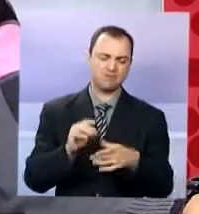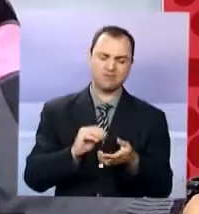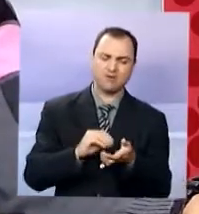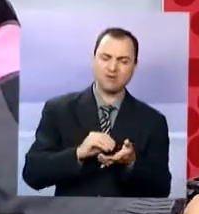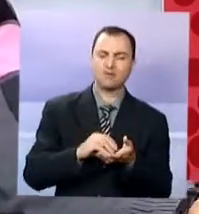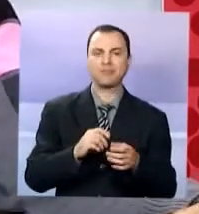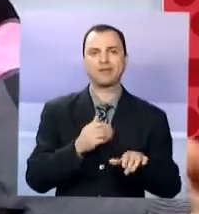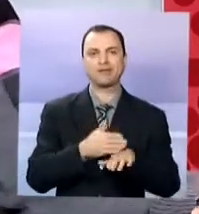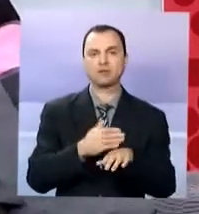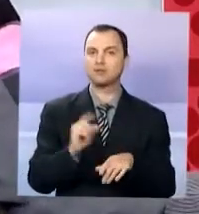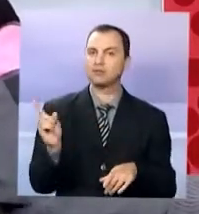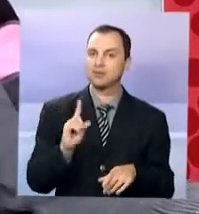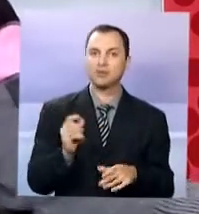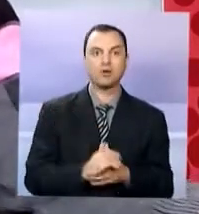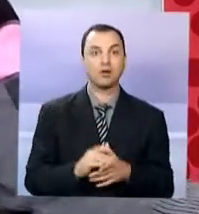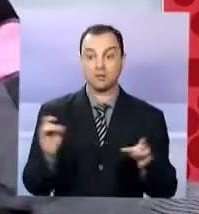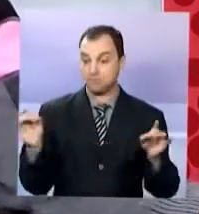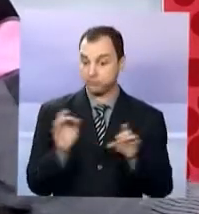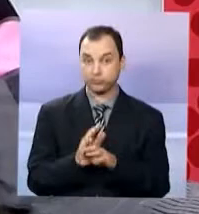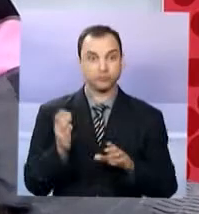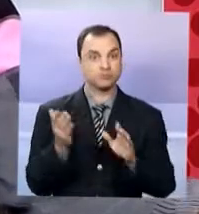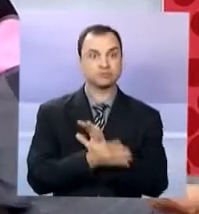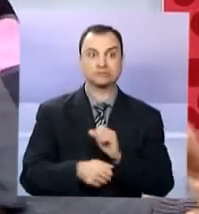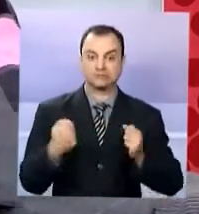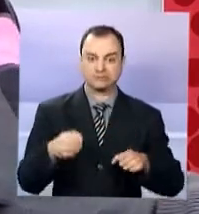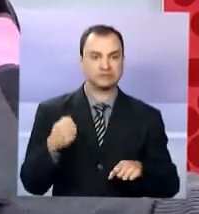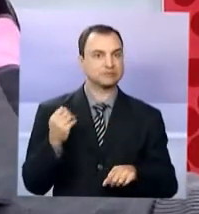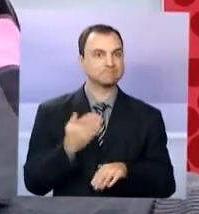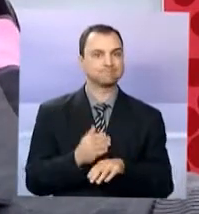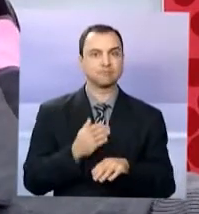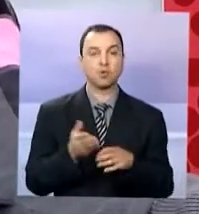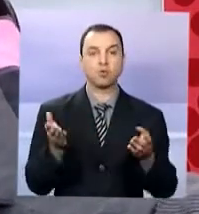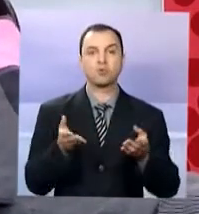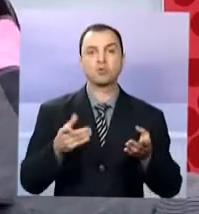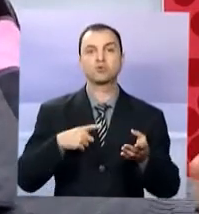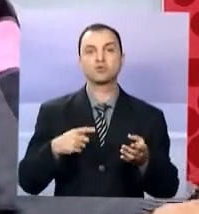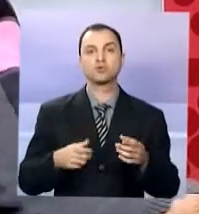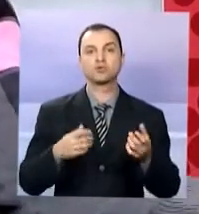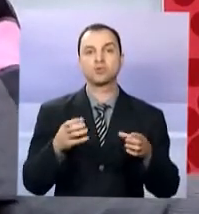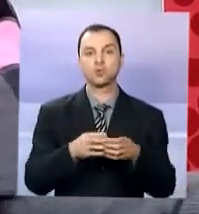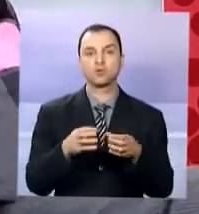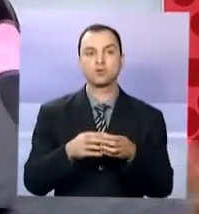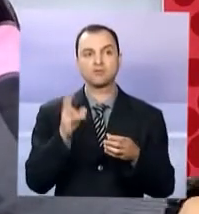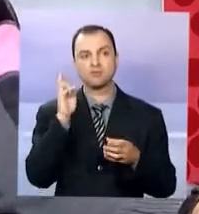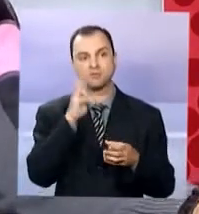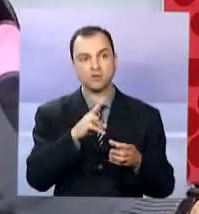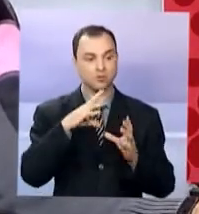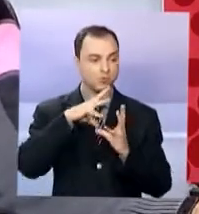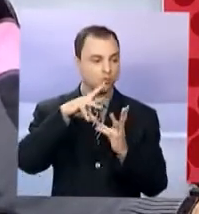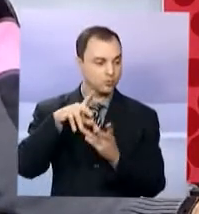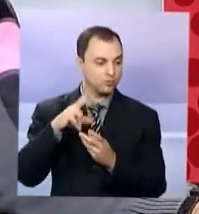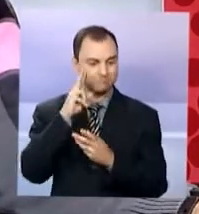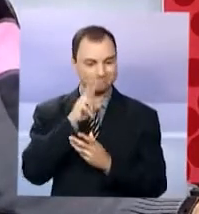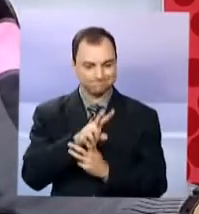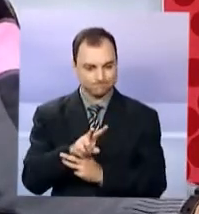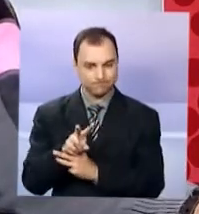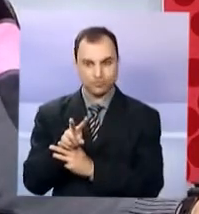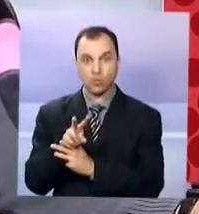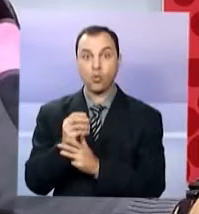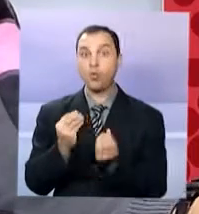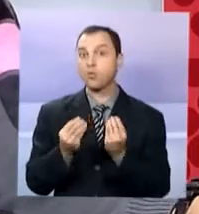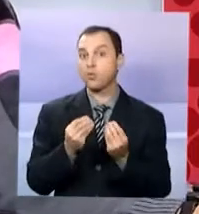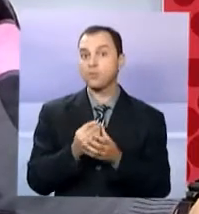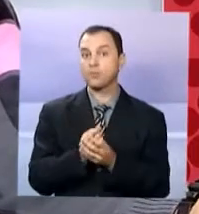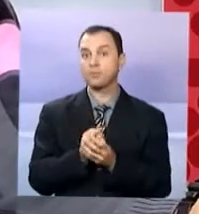para preparar não tem nada a gente tem tá em cima Nossa hoje o nosso time está sendo visto pelo resto do mundo a